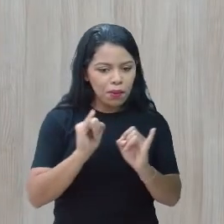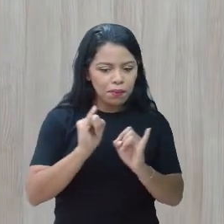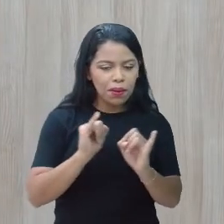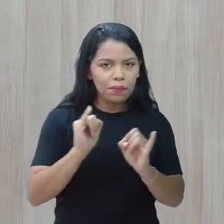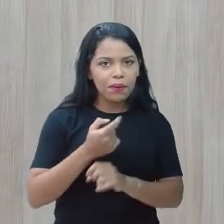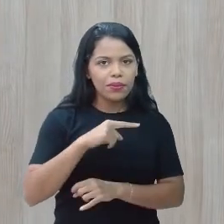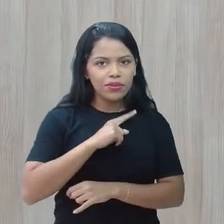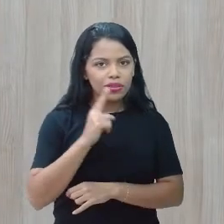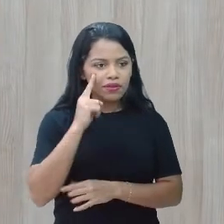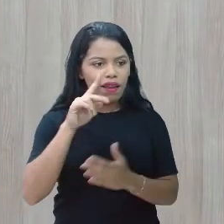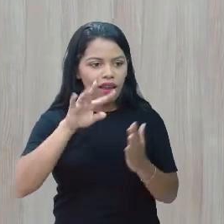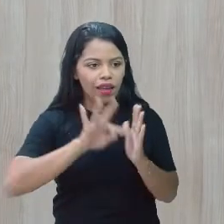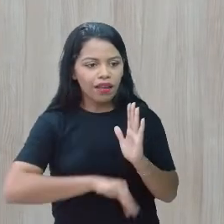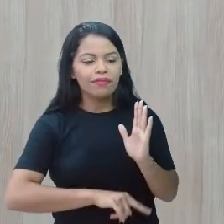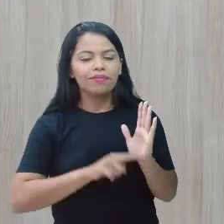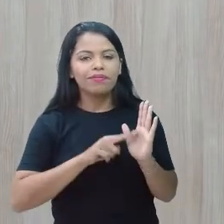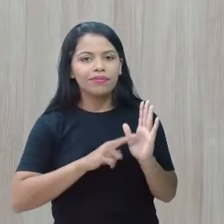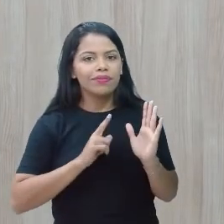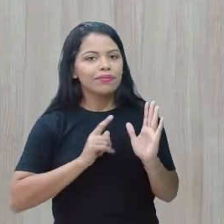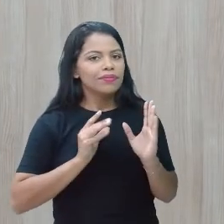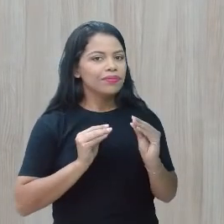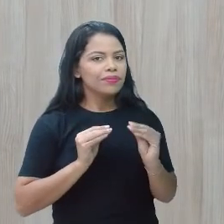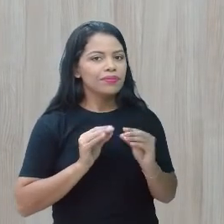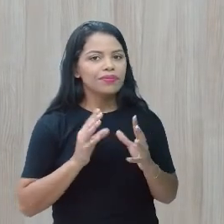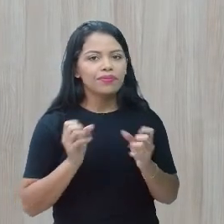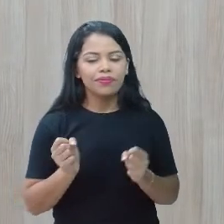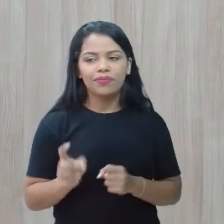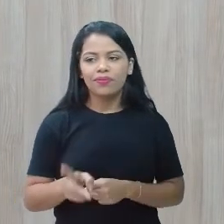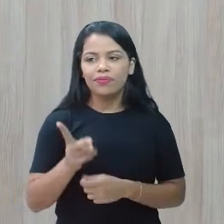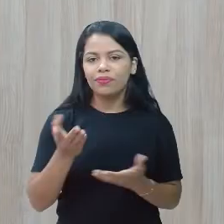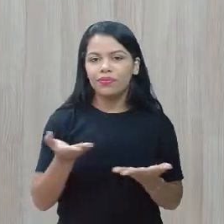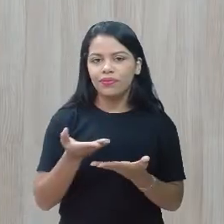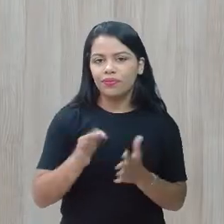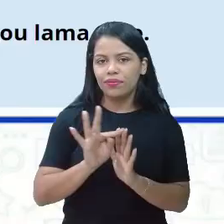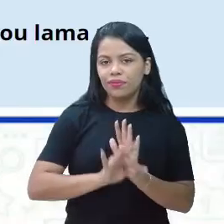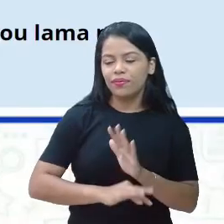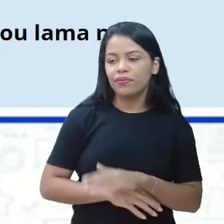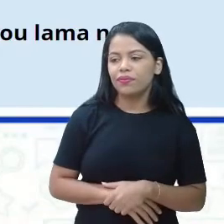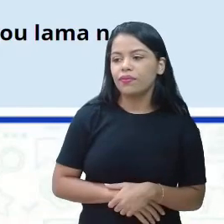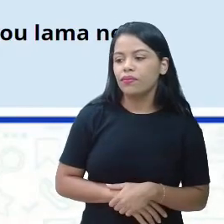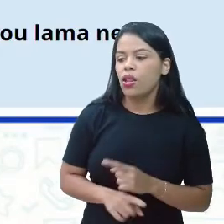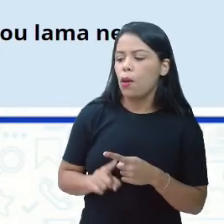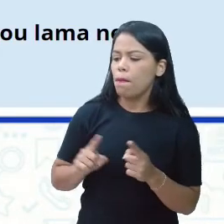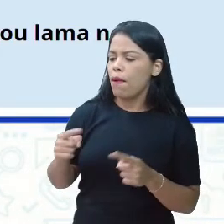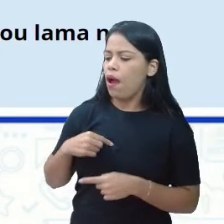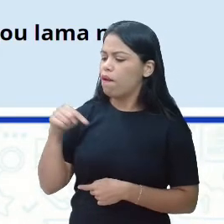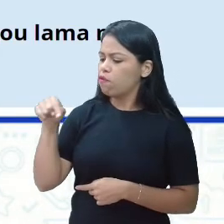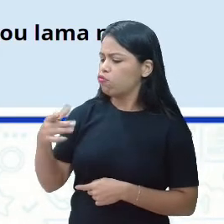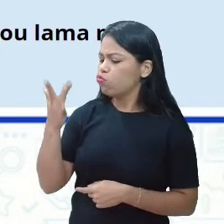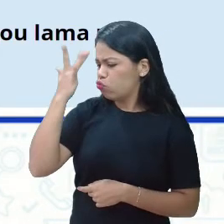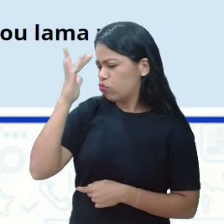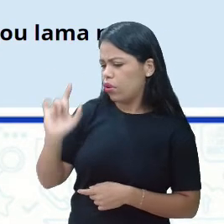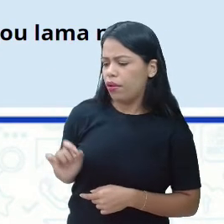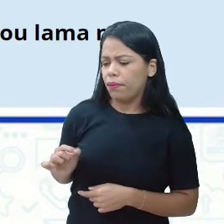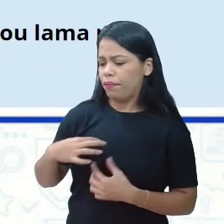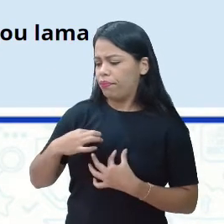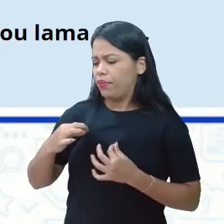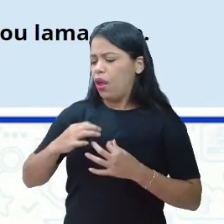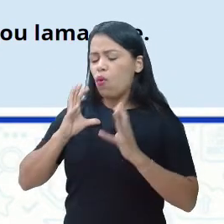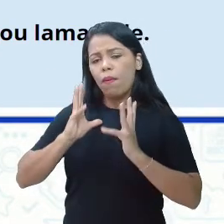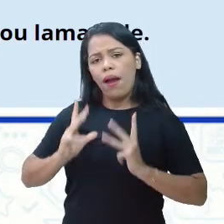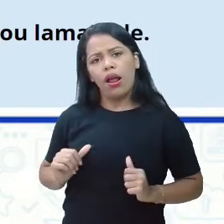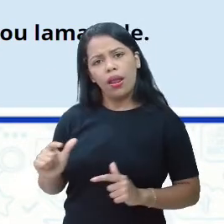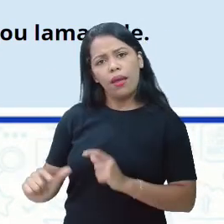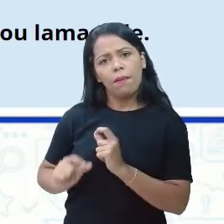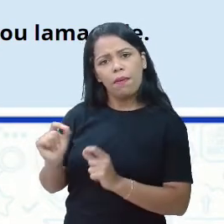verdade? Então, vamos continuar o texto. Mas você não sabia que a roupa estava limpinha?